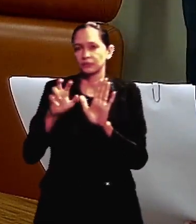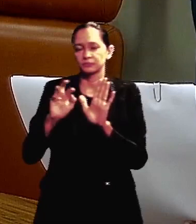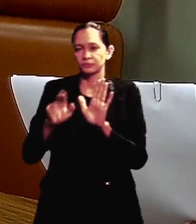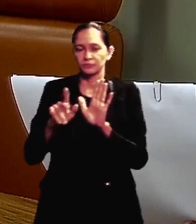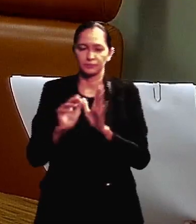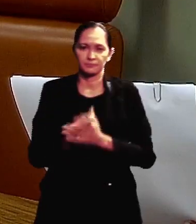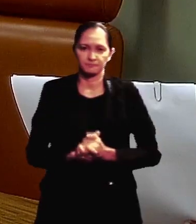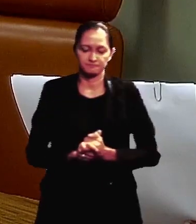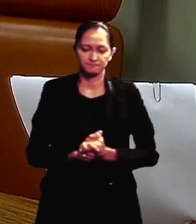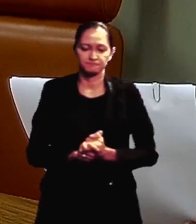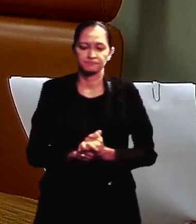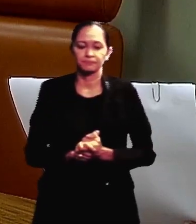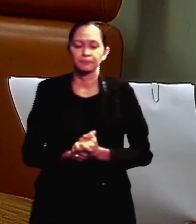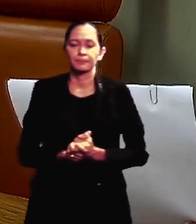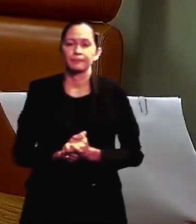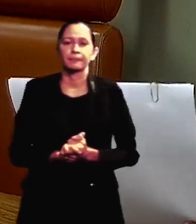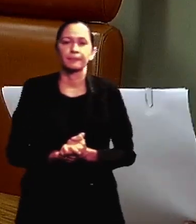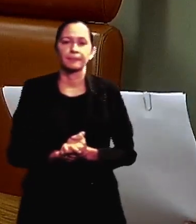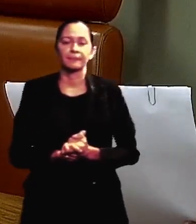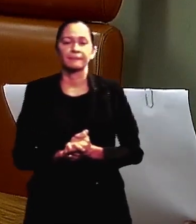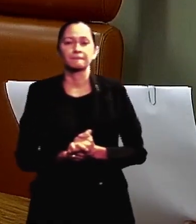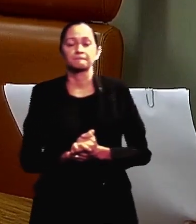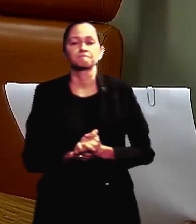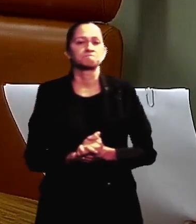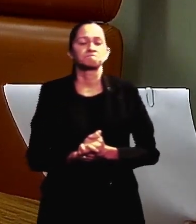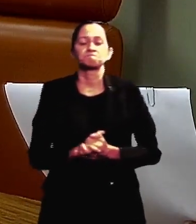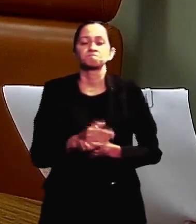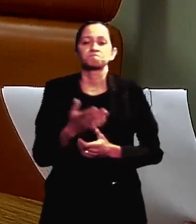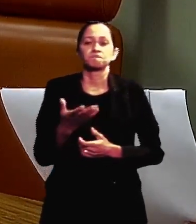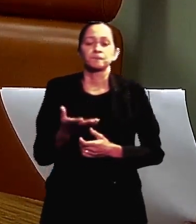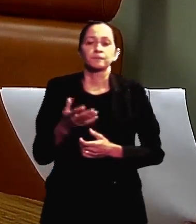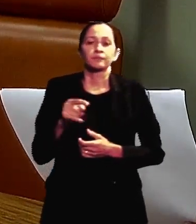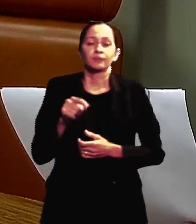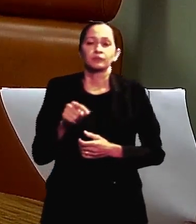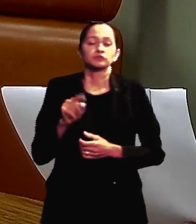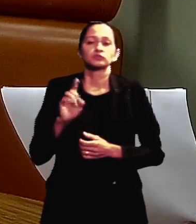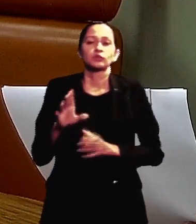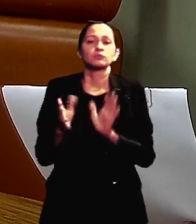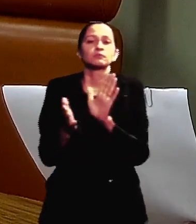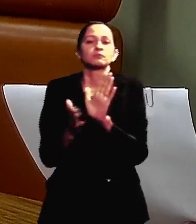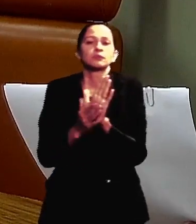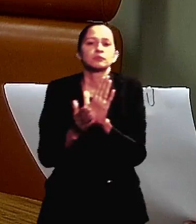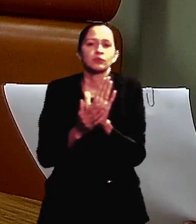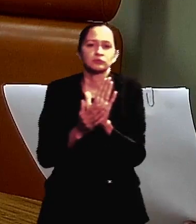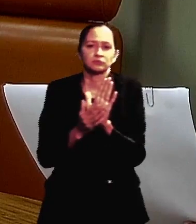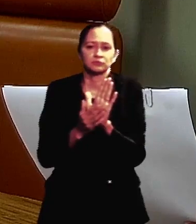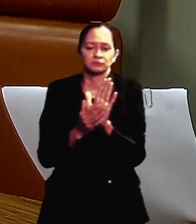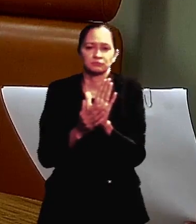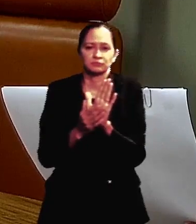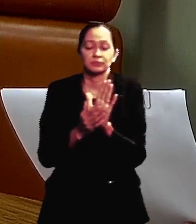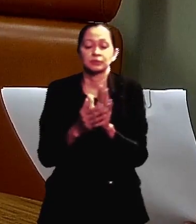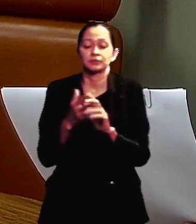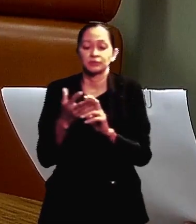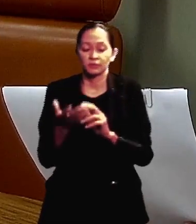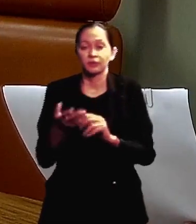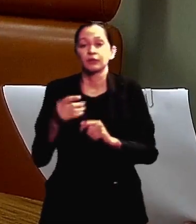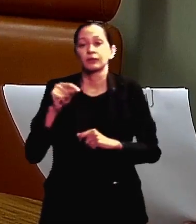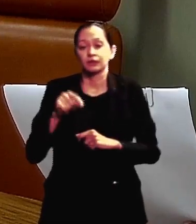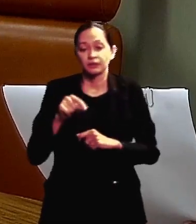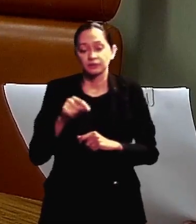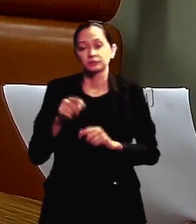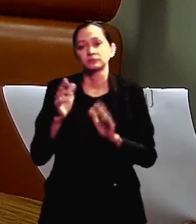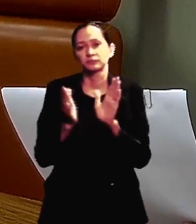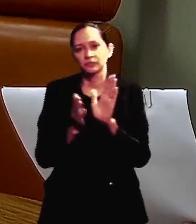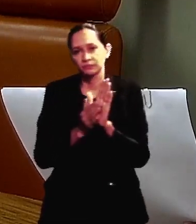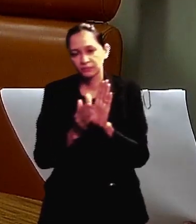Tampouco gera encargo de natureza à administração municipal, porque ela estabelece uma política. Compete-se dessa forma que essa